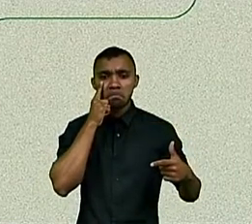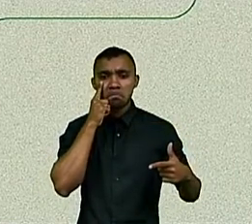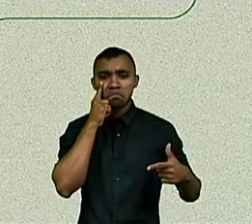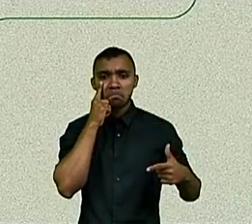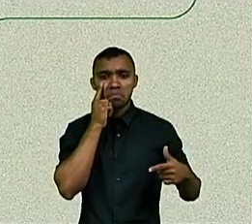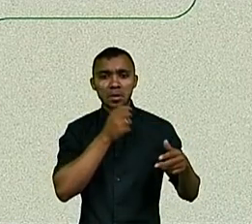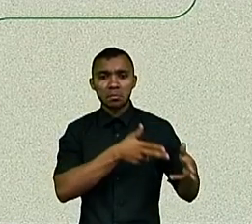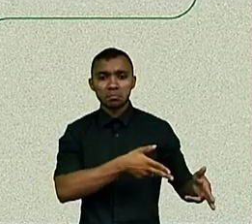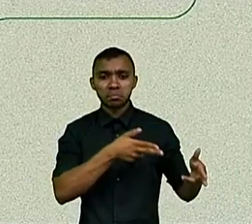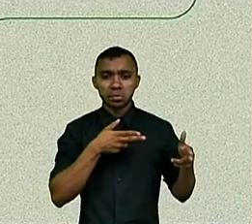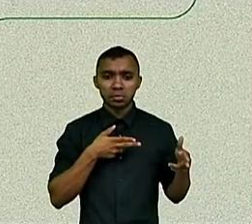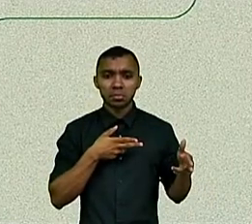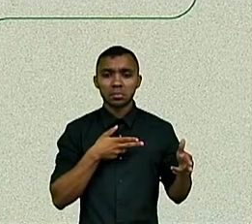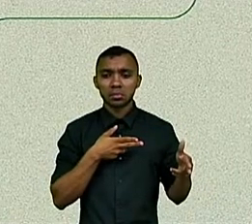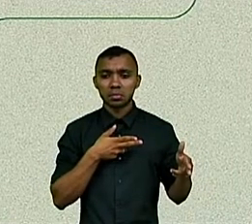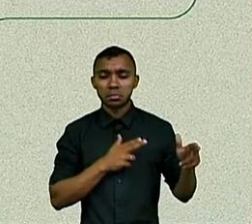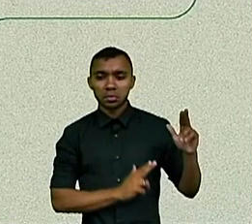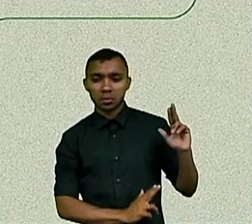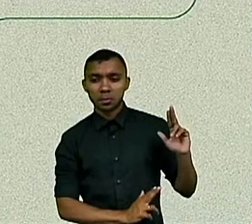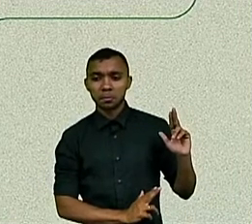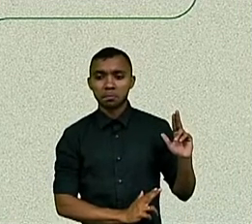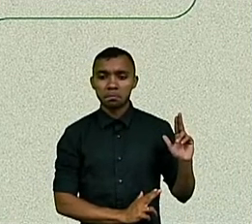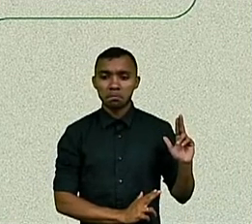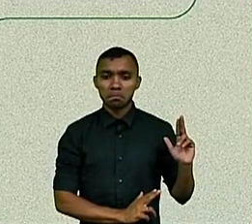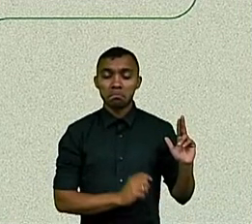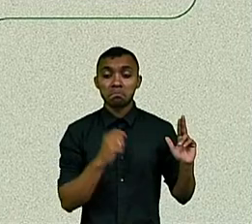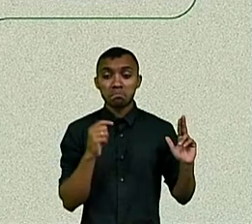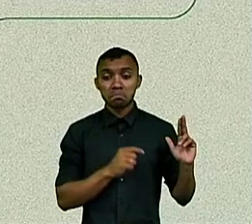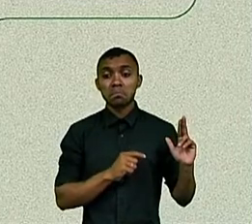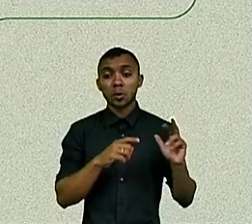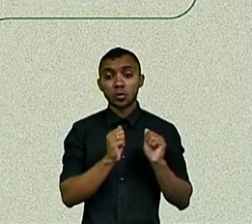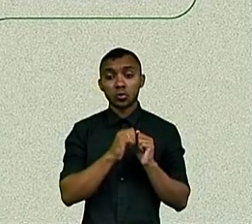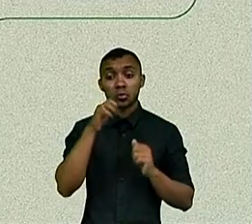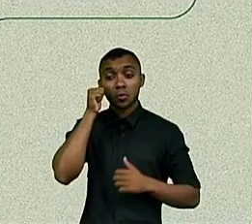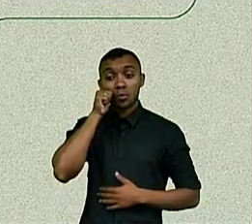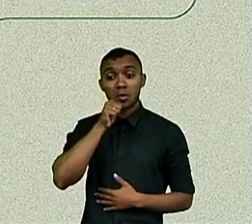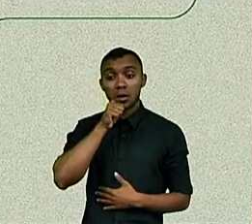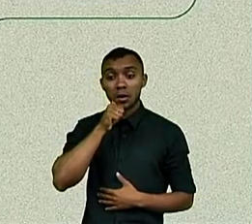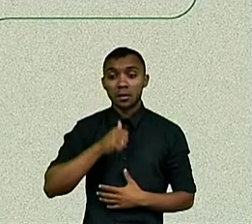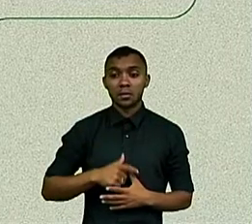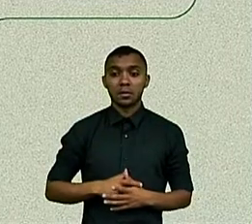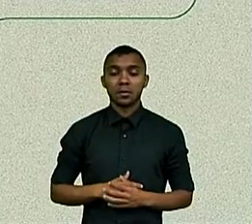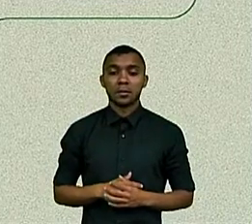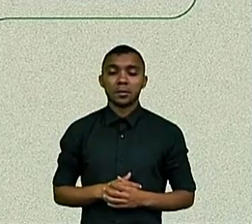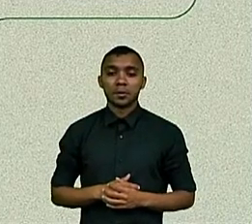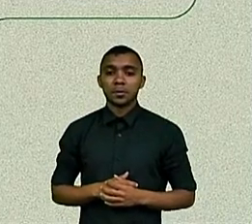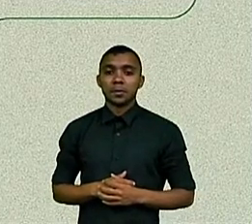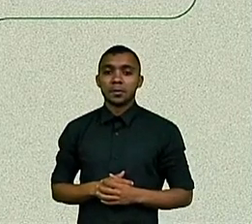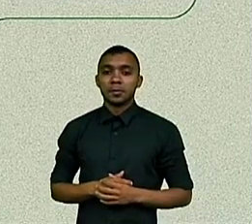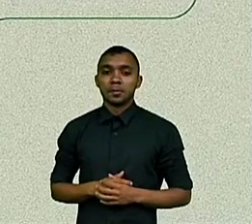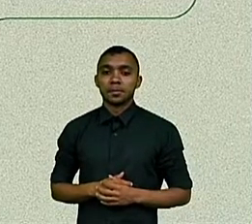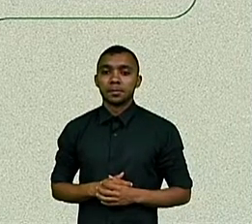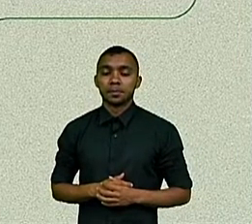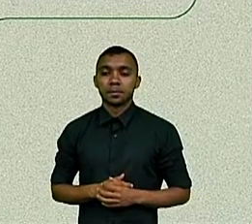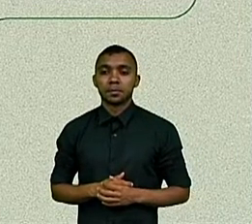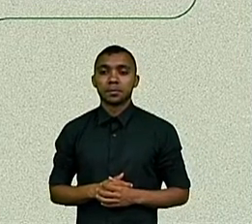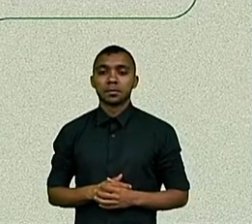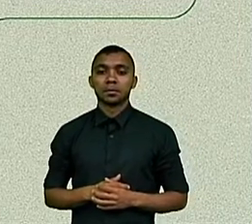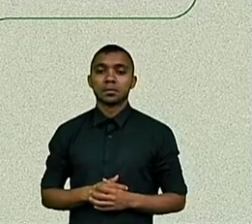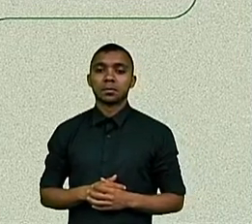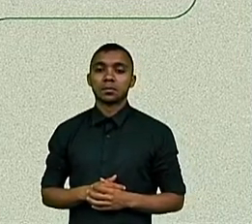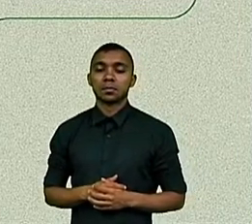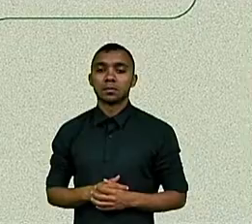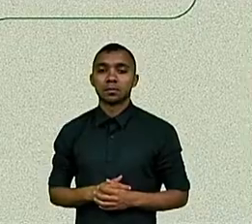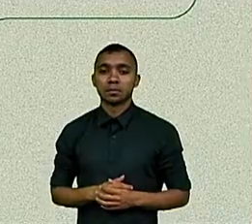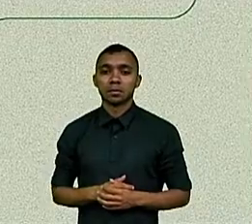de lacrouar é a liberdade mulher né Alessandro libertasse Se não me engano